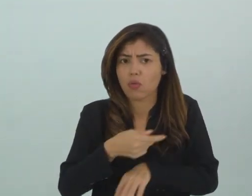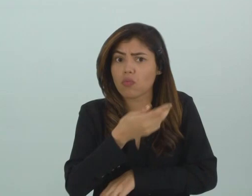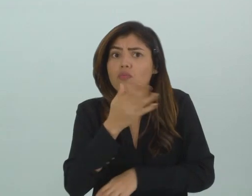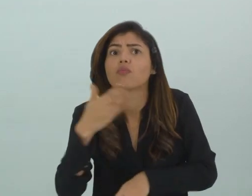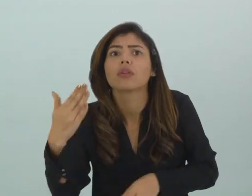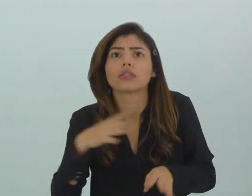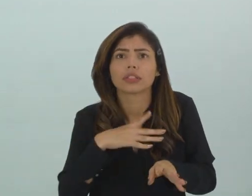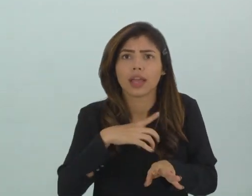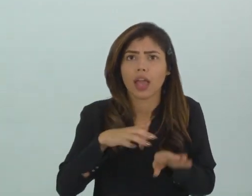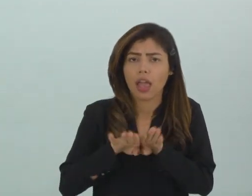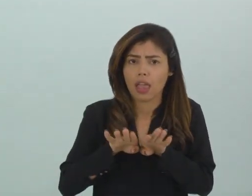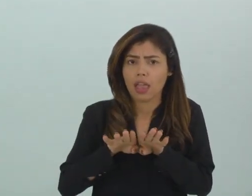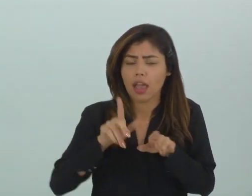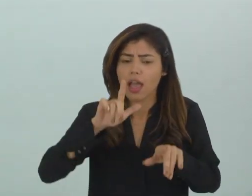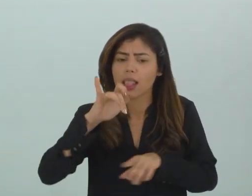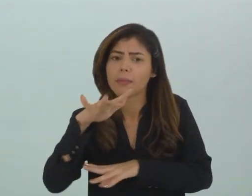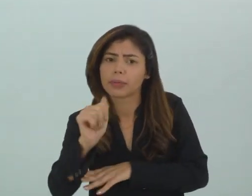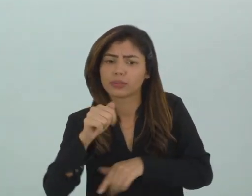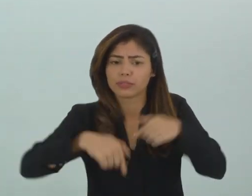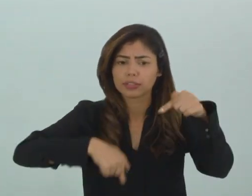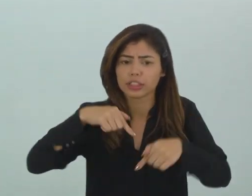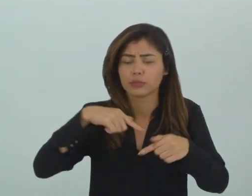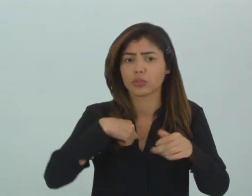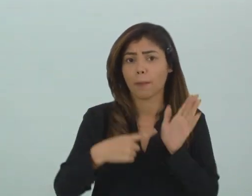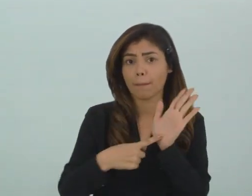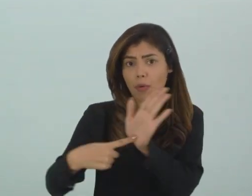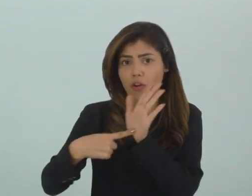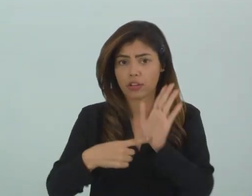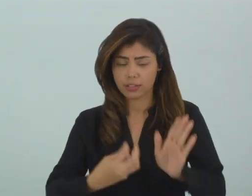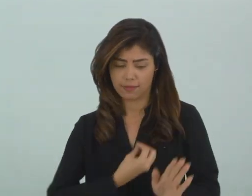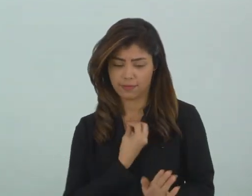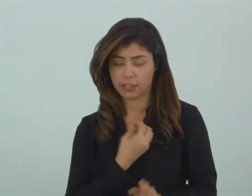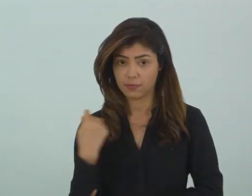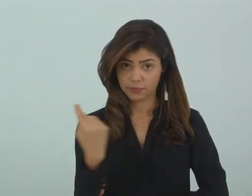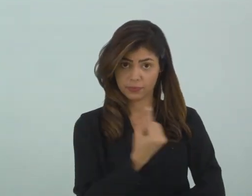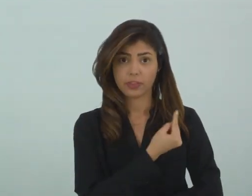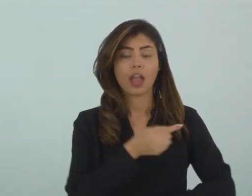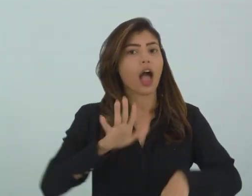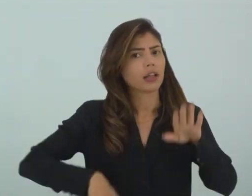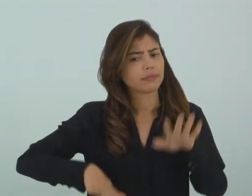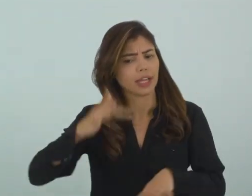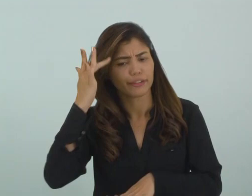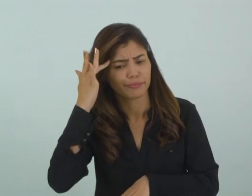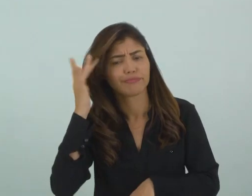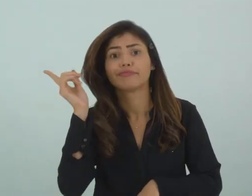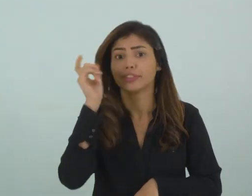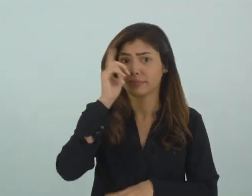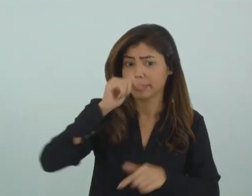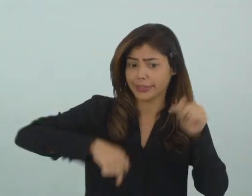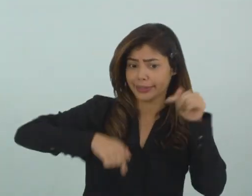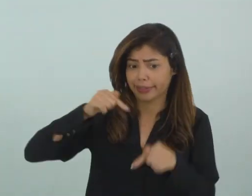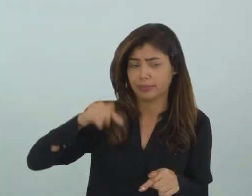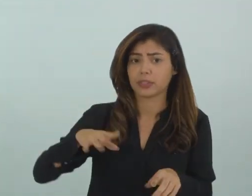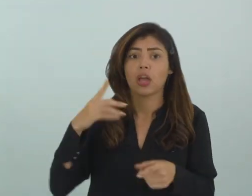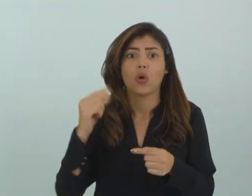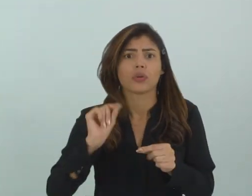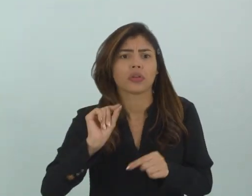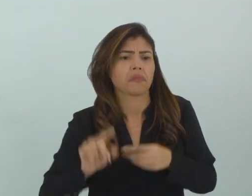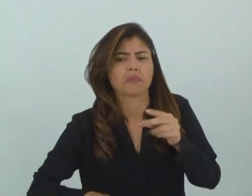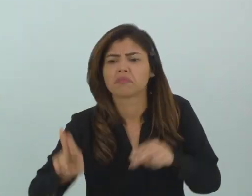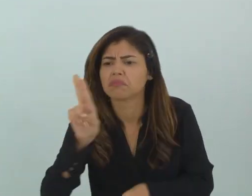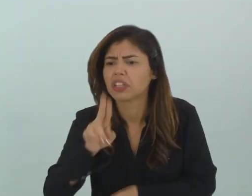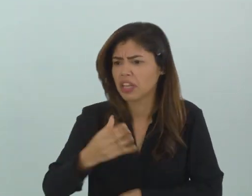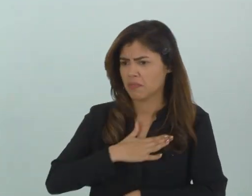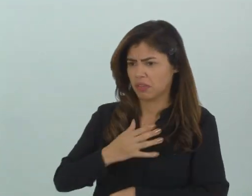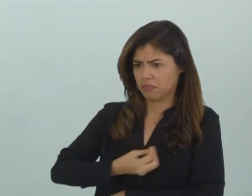esses elementos químicos, eles estão presentes na nossa vida. Por mais que a gente ache a química difícil, a gente pense, não, o que eu vou usar isso na